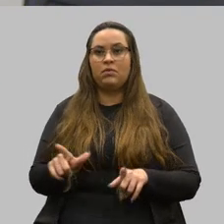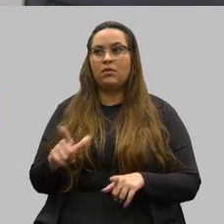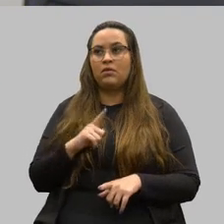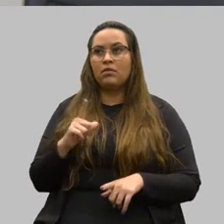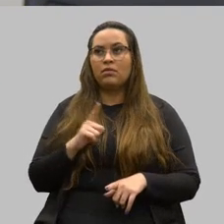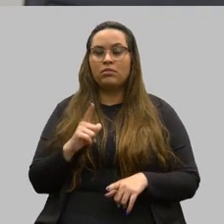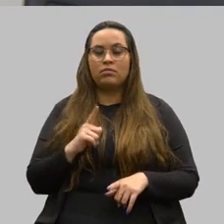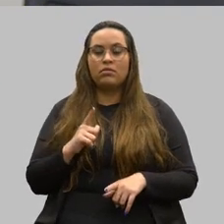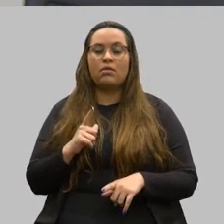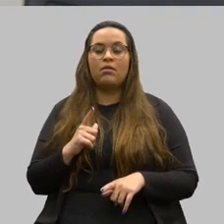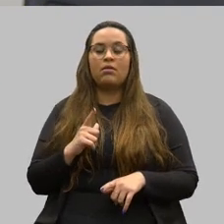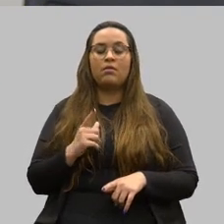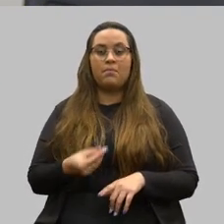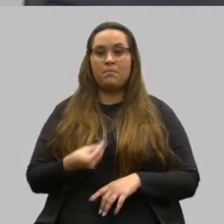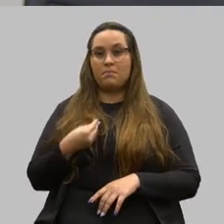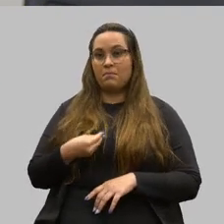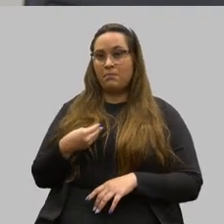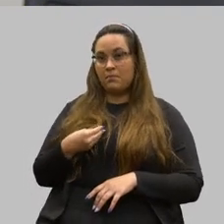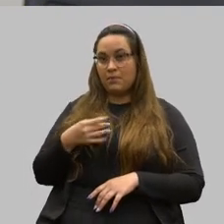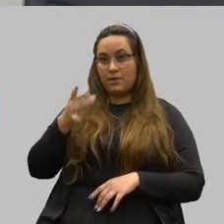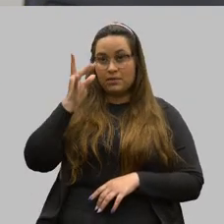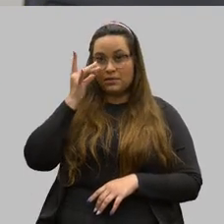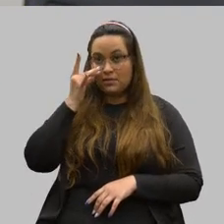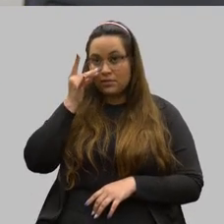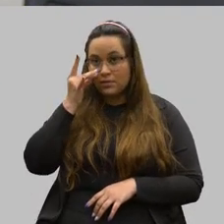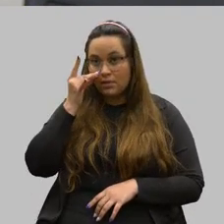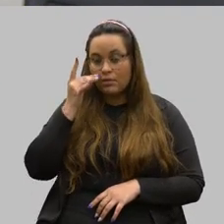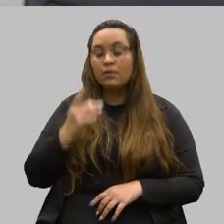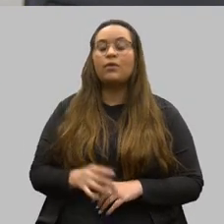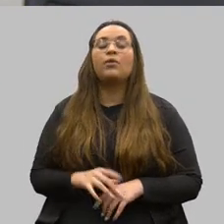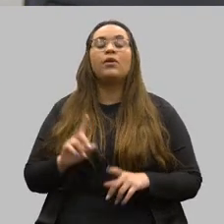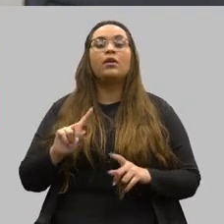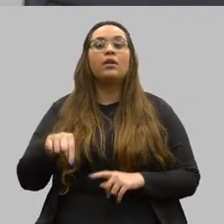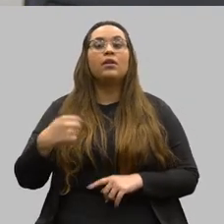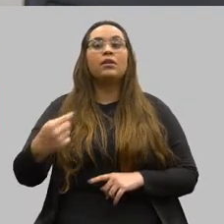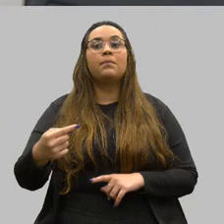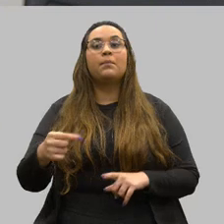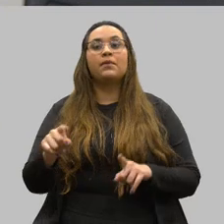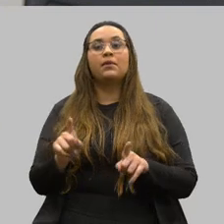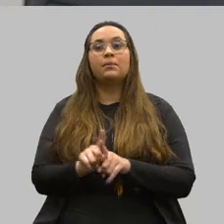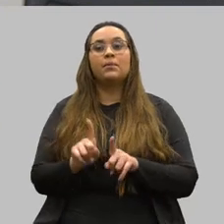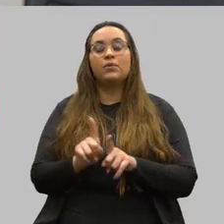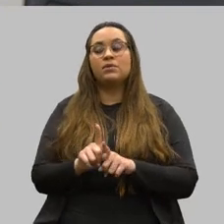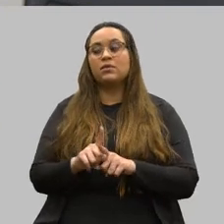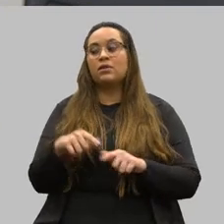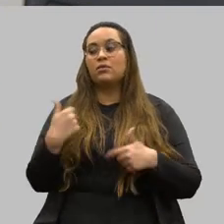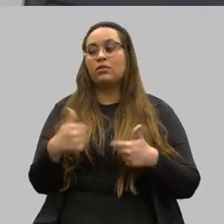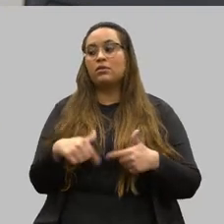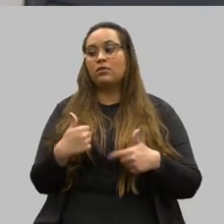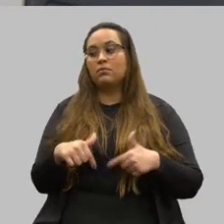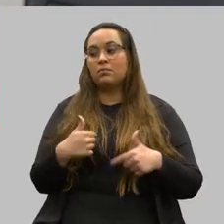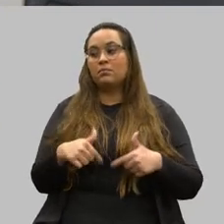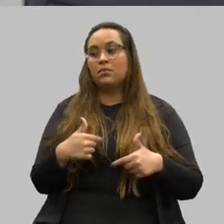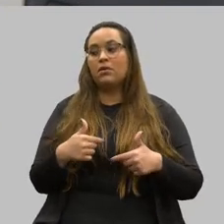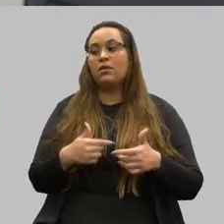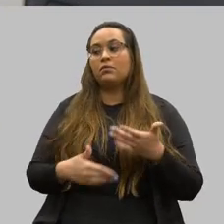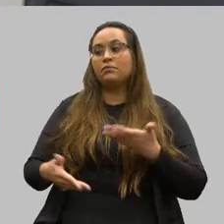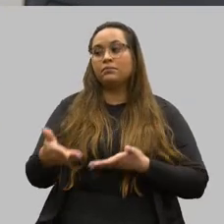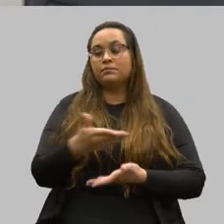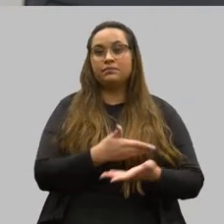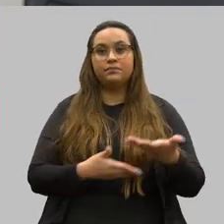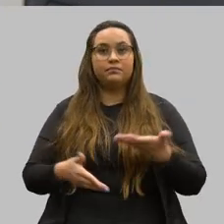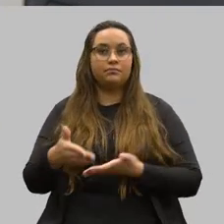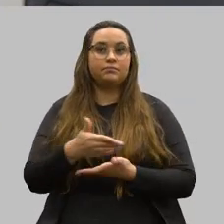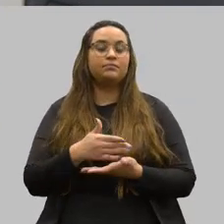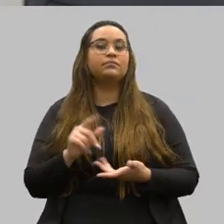escala presencial isso depois principalmente com a questão trabalhista envolvendo né A questão da Faxina